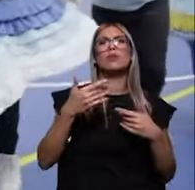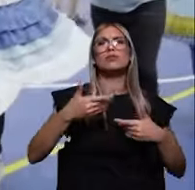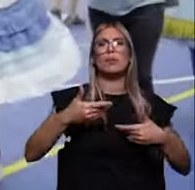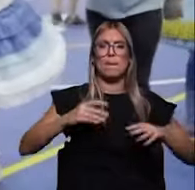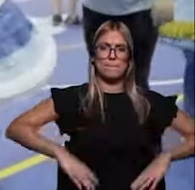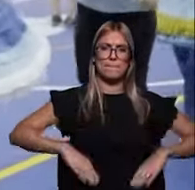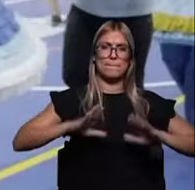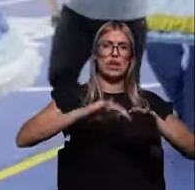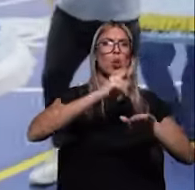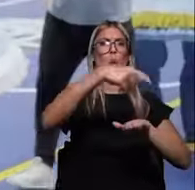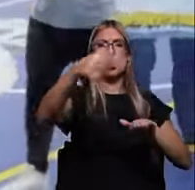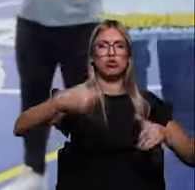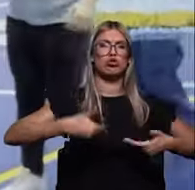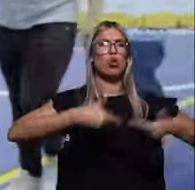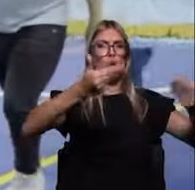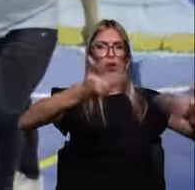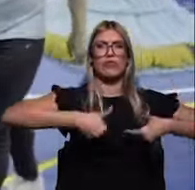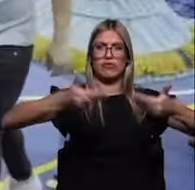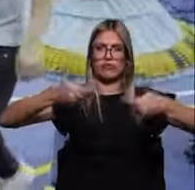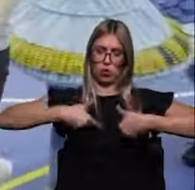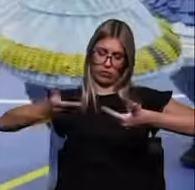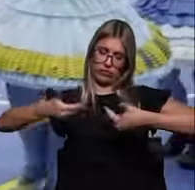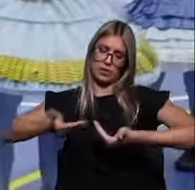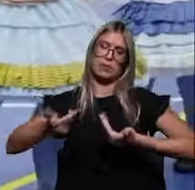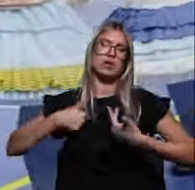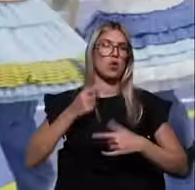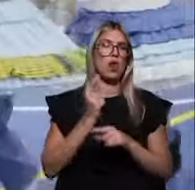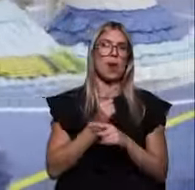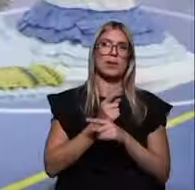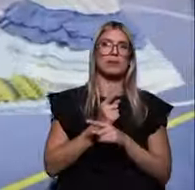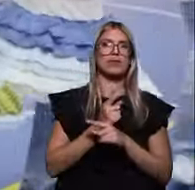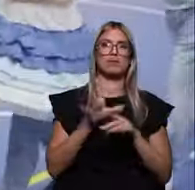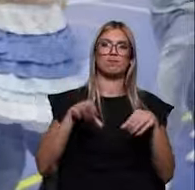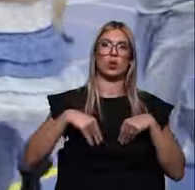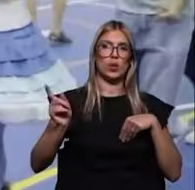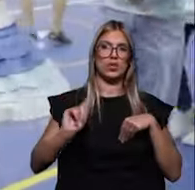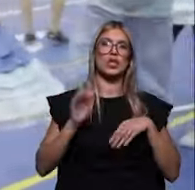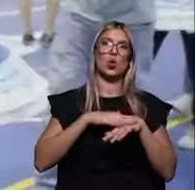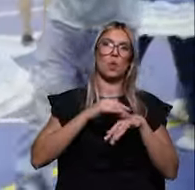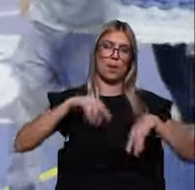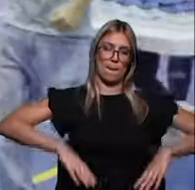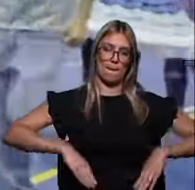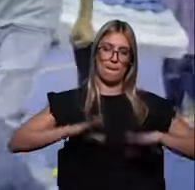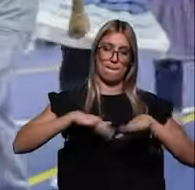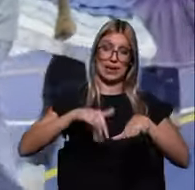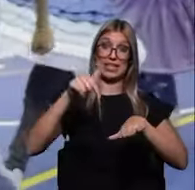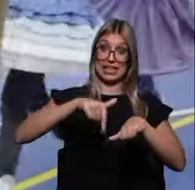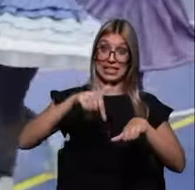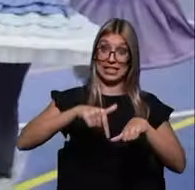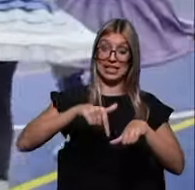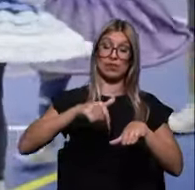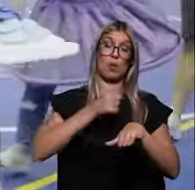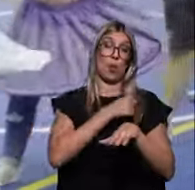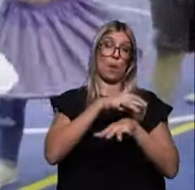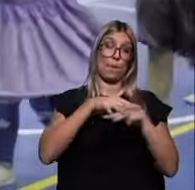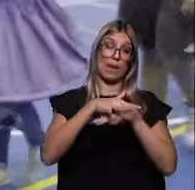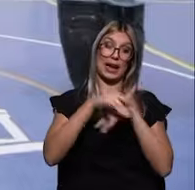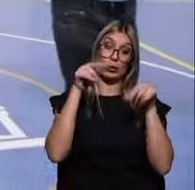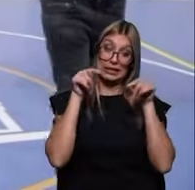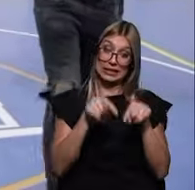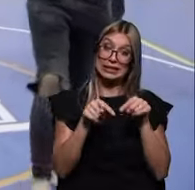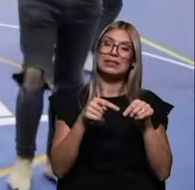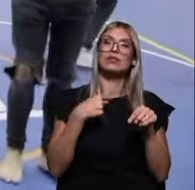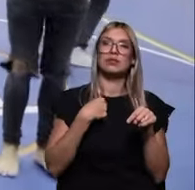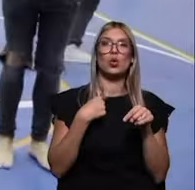não quis largar a marcha do bairro onde eu cheguei pela primeira vez em Portugal. Bate o salto das chinelas,